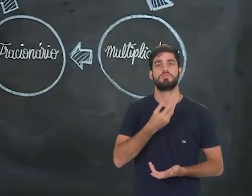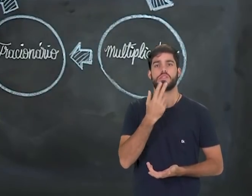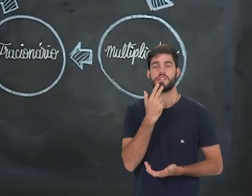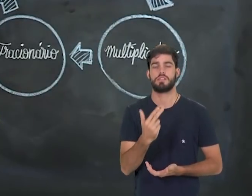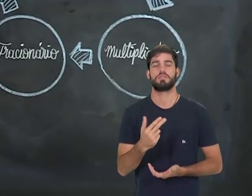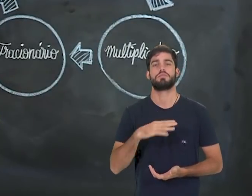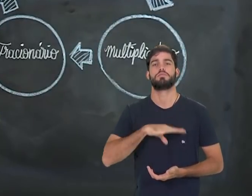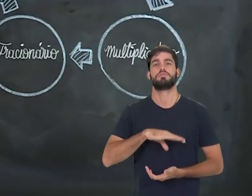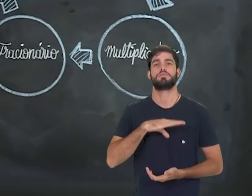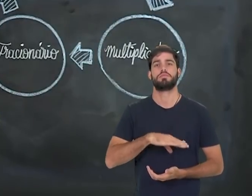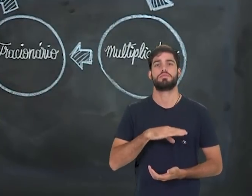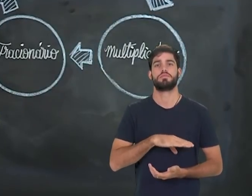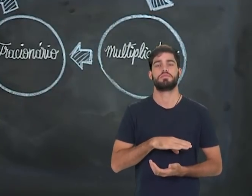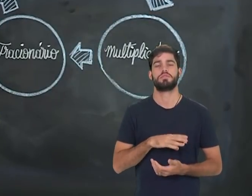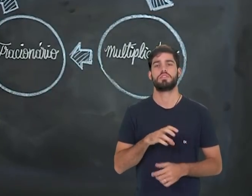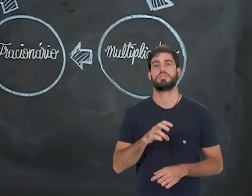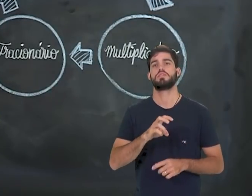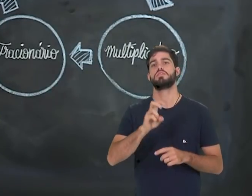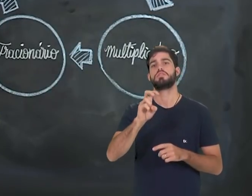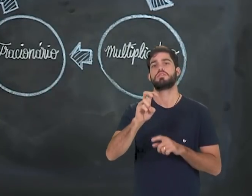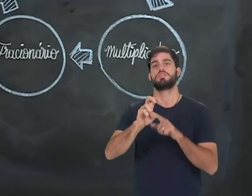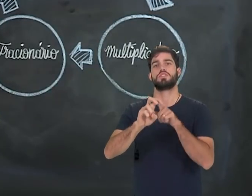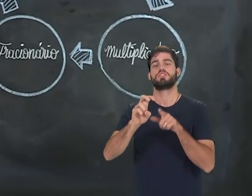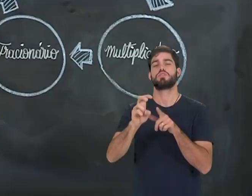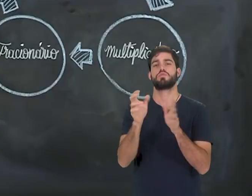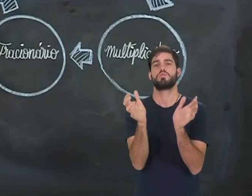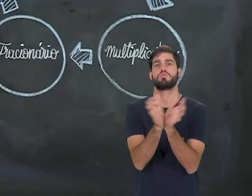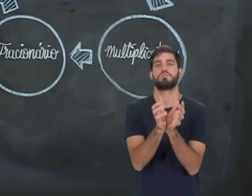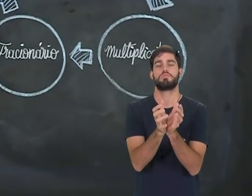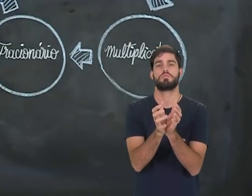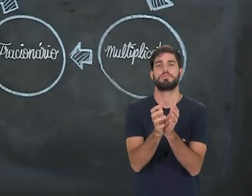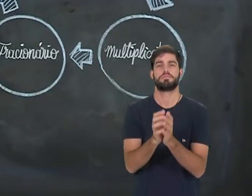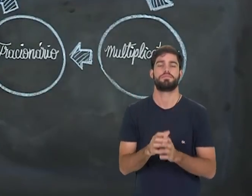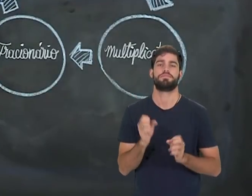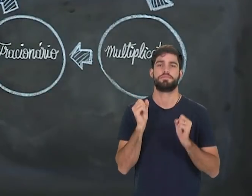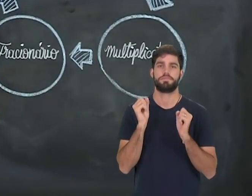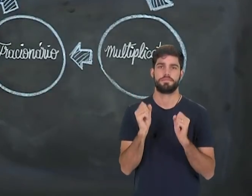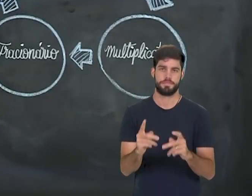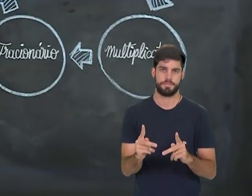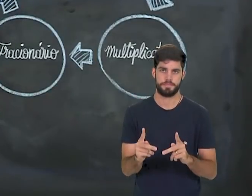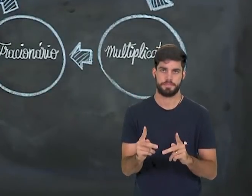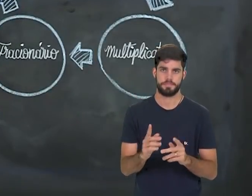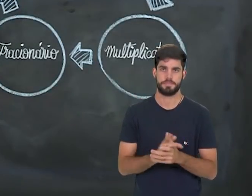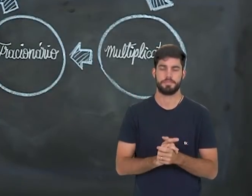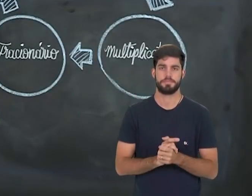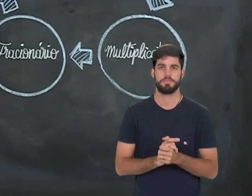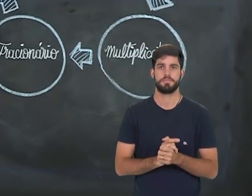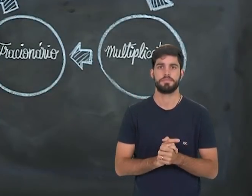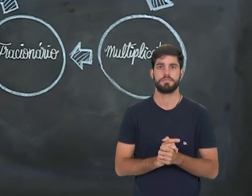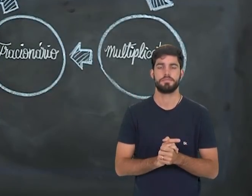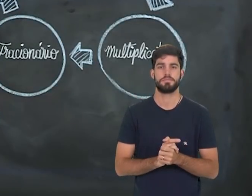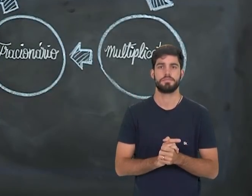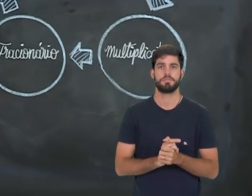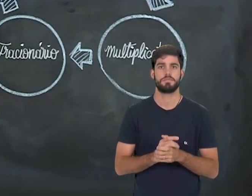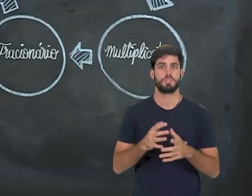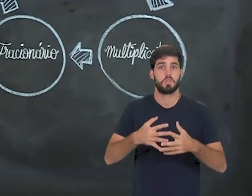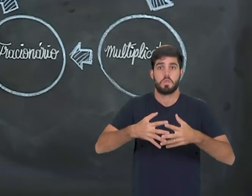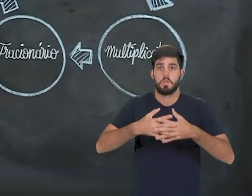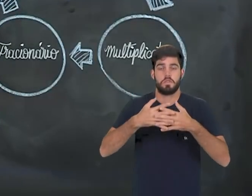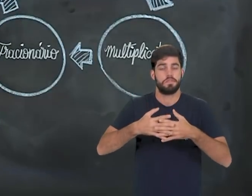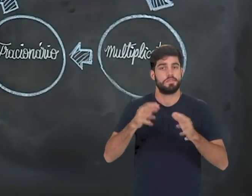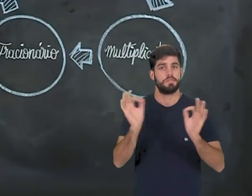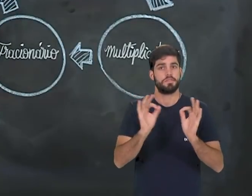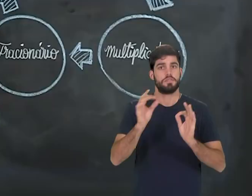ser expressos pelo menos em grandes cinco grupos: cardinal, ordinal, multiplicativo, fracionário e coletivo. Não